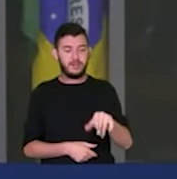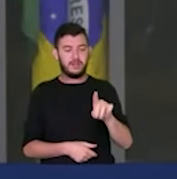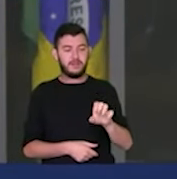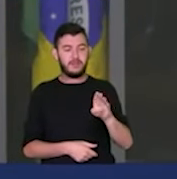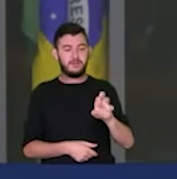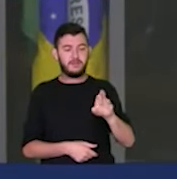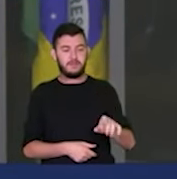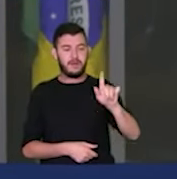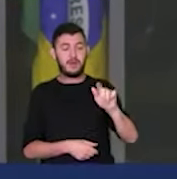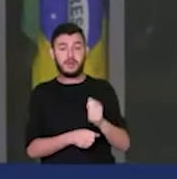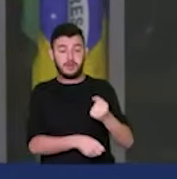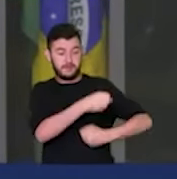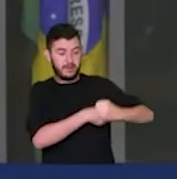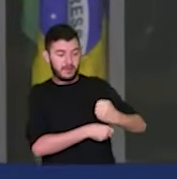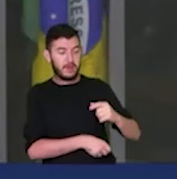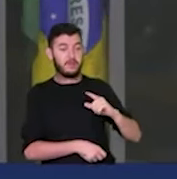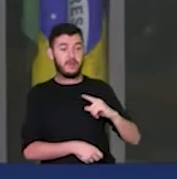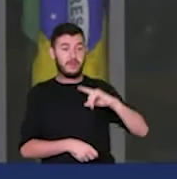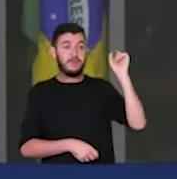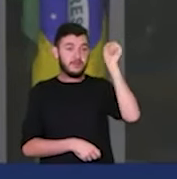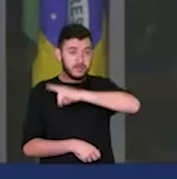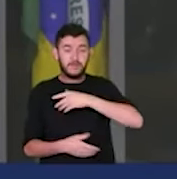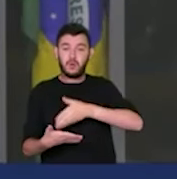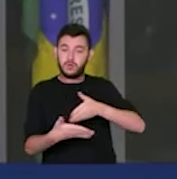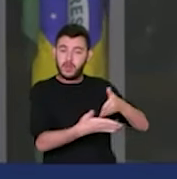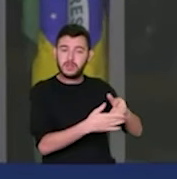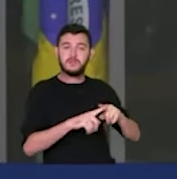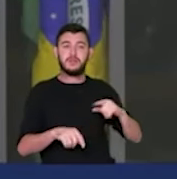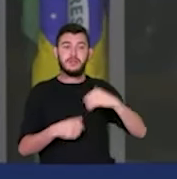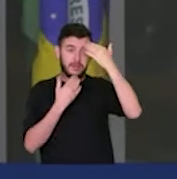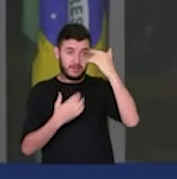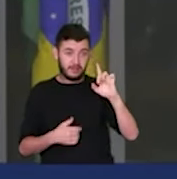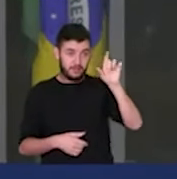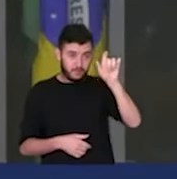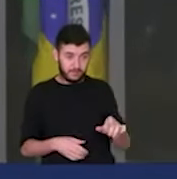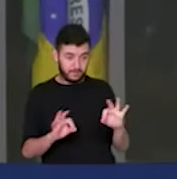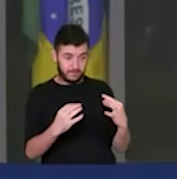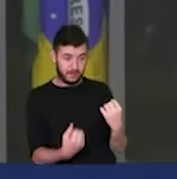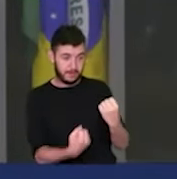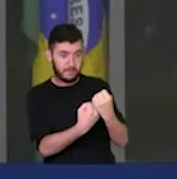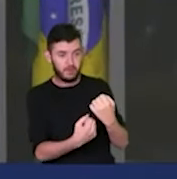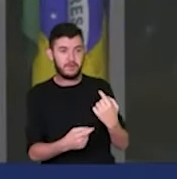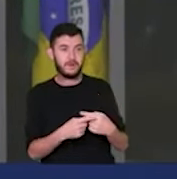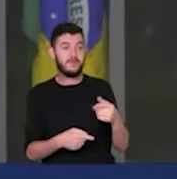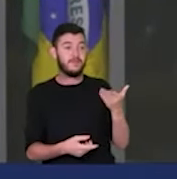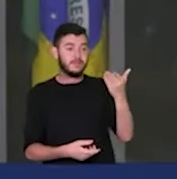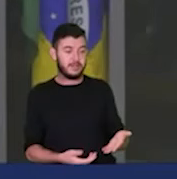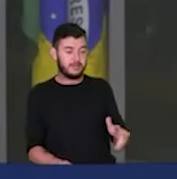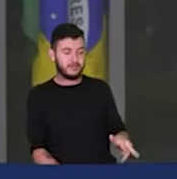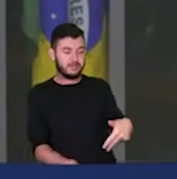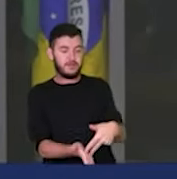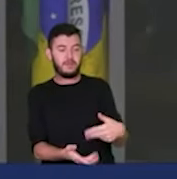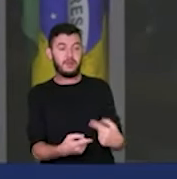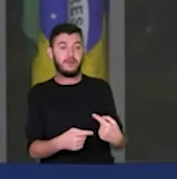você. Graças a Deus você teve a sua família ao seu lado, que eu tenho certeza que você está aqui hoje de pé por causa dos seus filhos, da sua